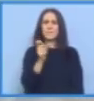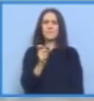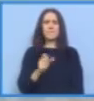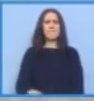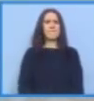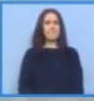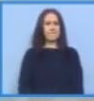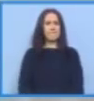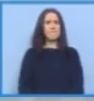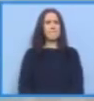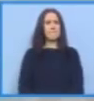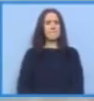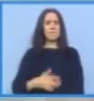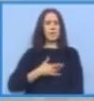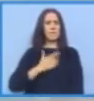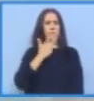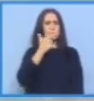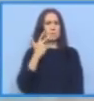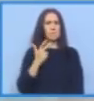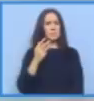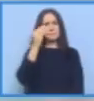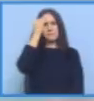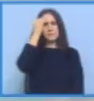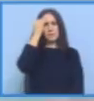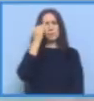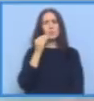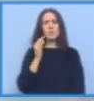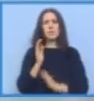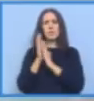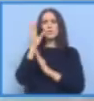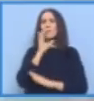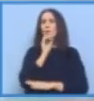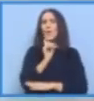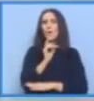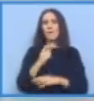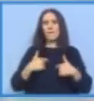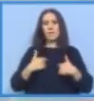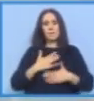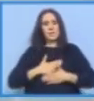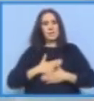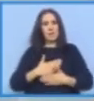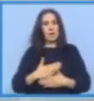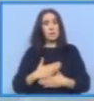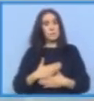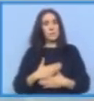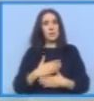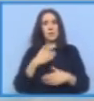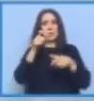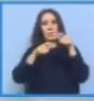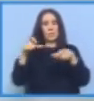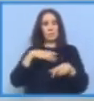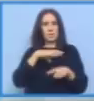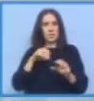é uma lição do amor total este Deus que envia o seu próprio Filho para se entregar para a salvação da